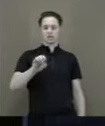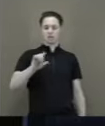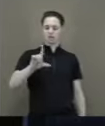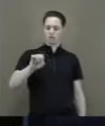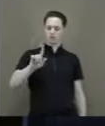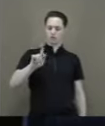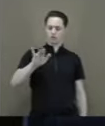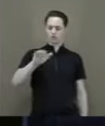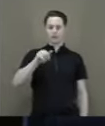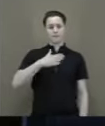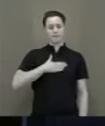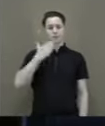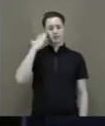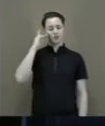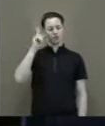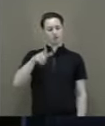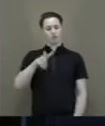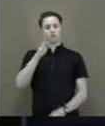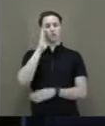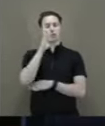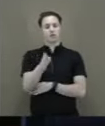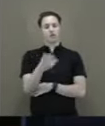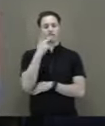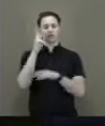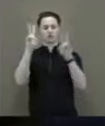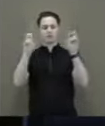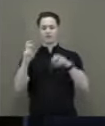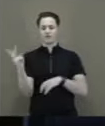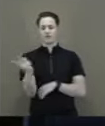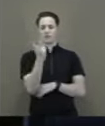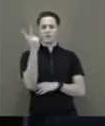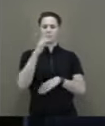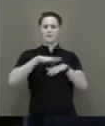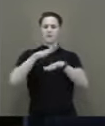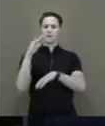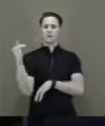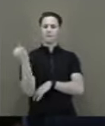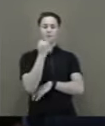entendimento, toca diretamente nos valores mais fundamentais da vida.